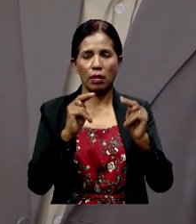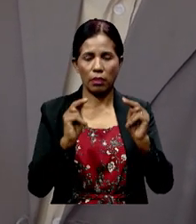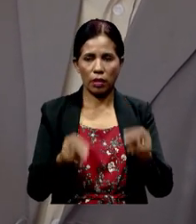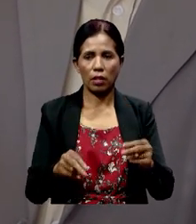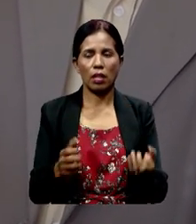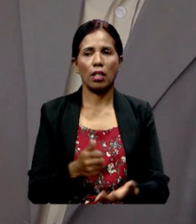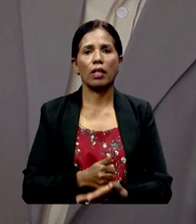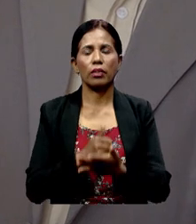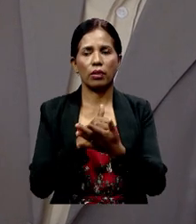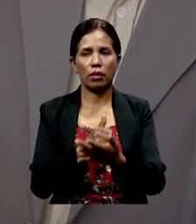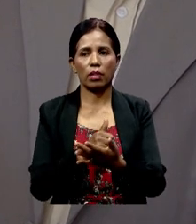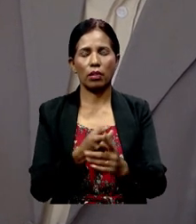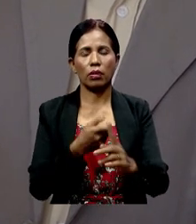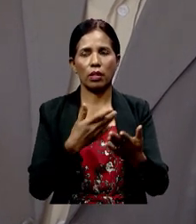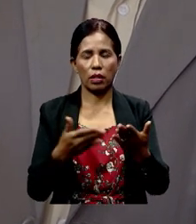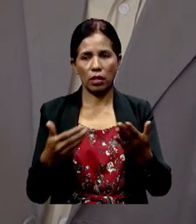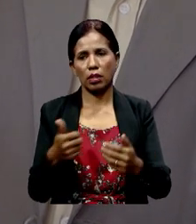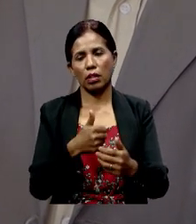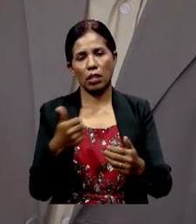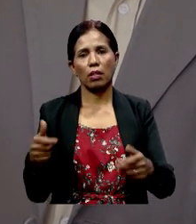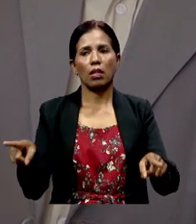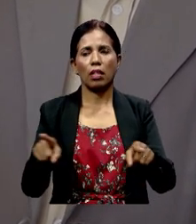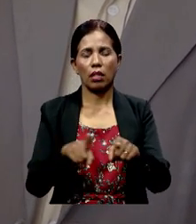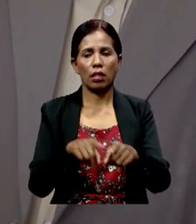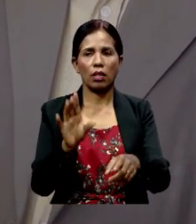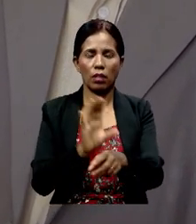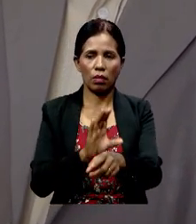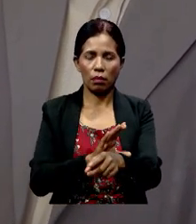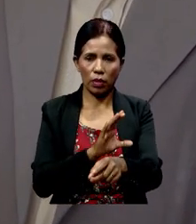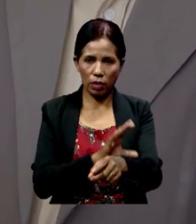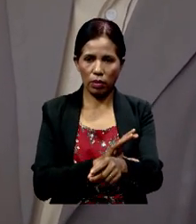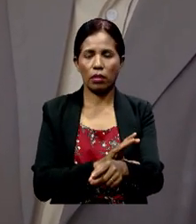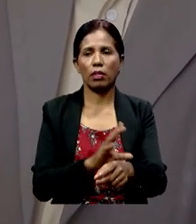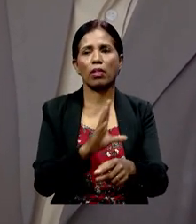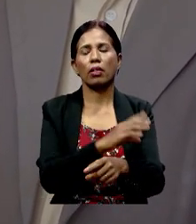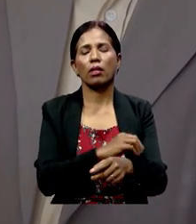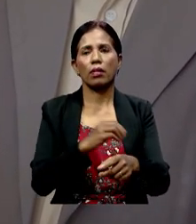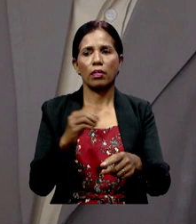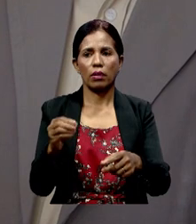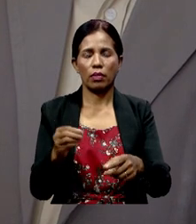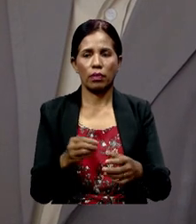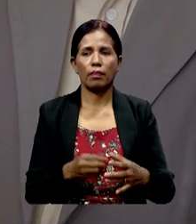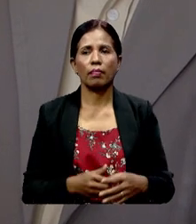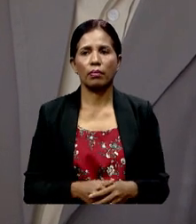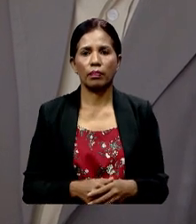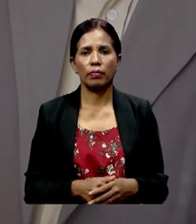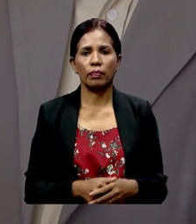apoio tan usi equipamentos balon hanesan computador nomos